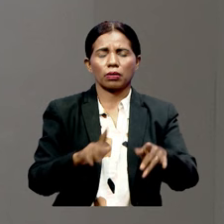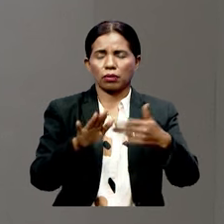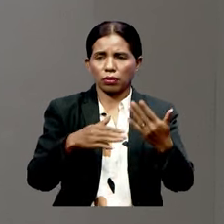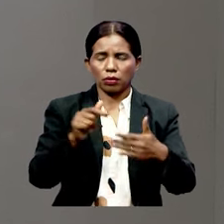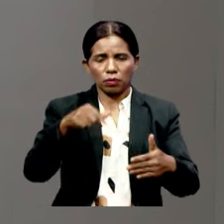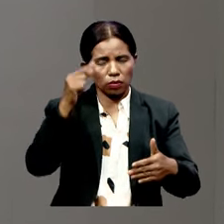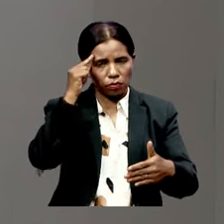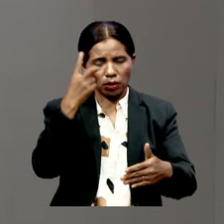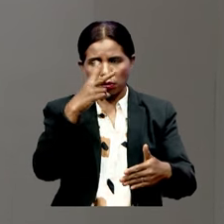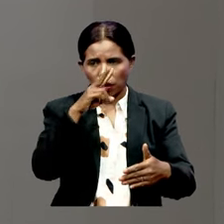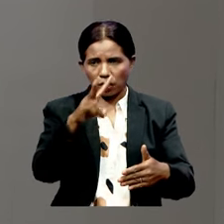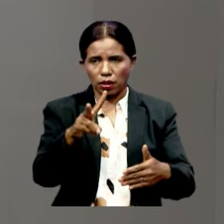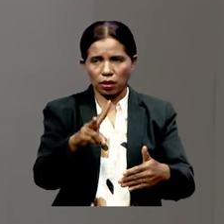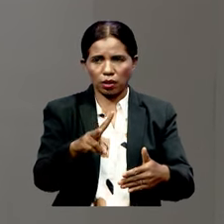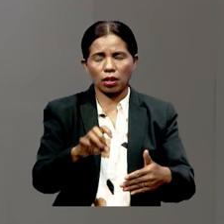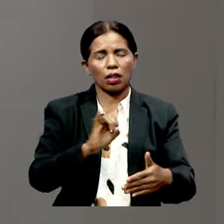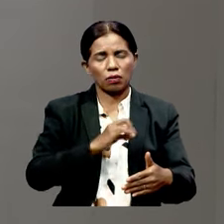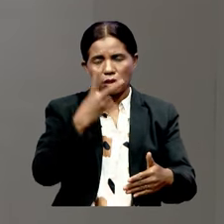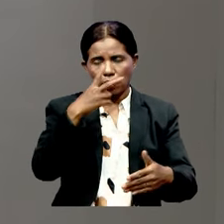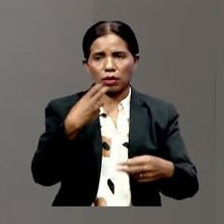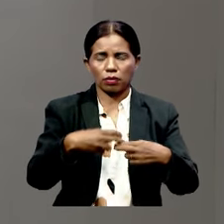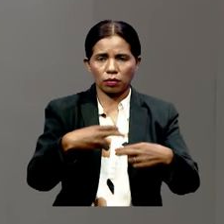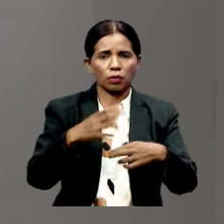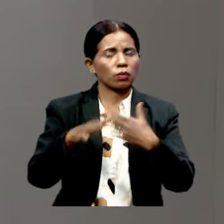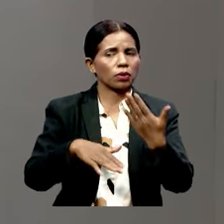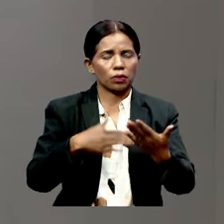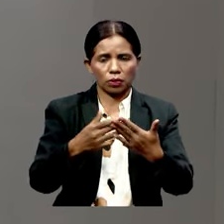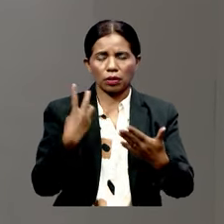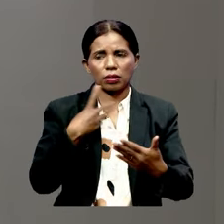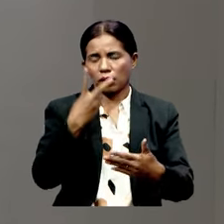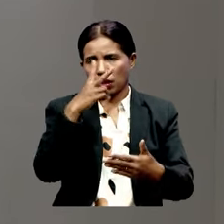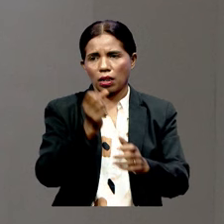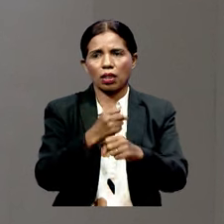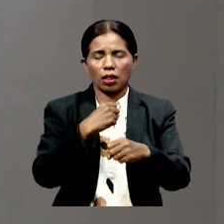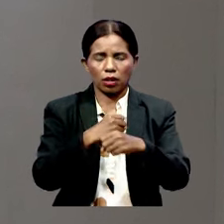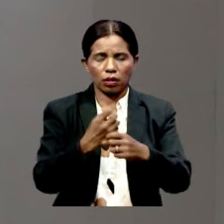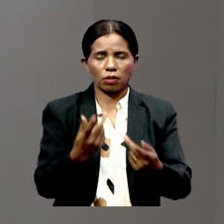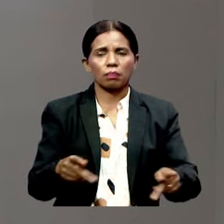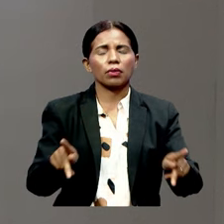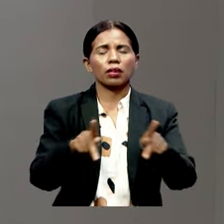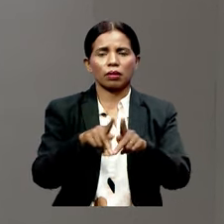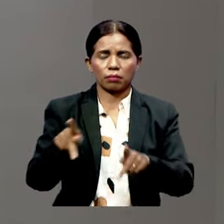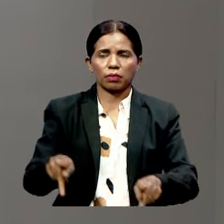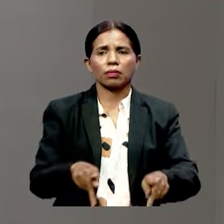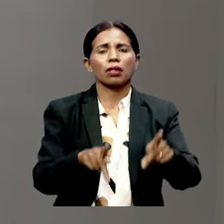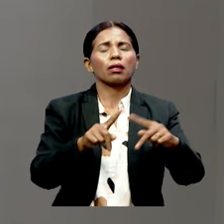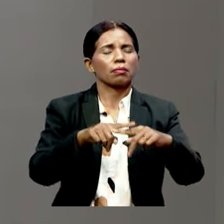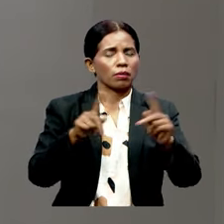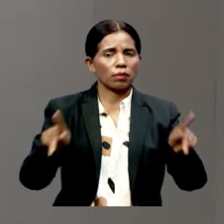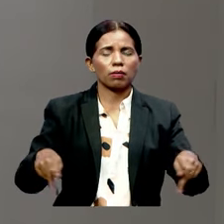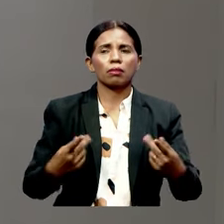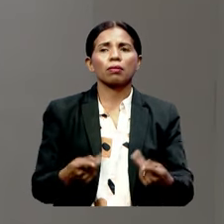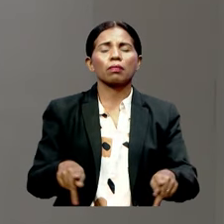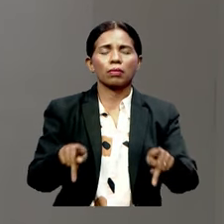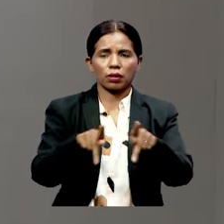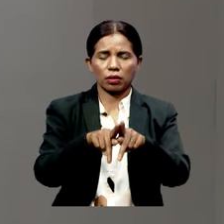governo a tu controla de etmos ao ressuscitar. Boa toto nene, ita halo ama ba empresa pública, mas bem, empresa pública em